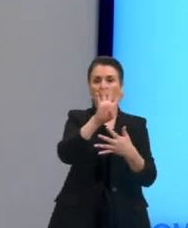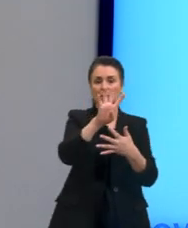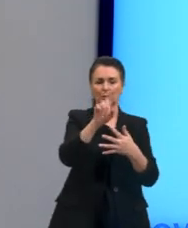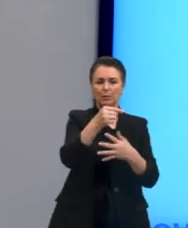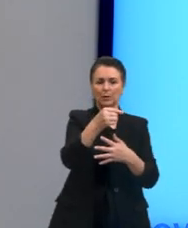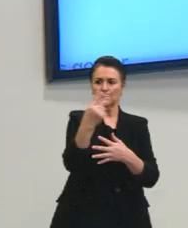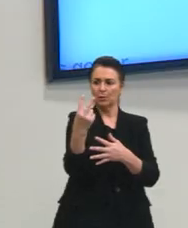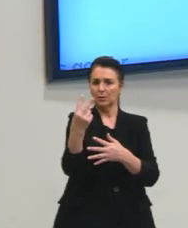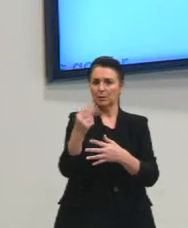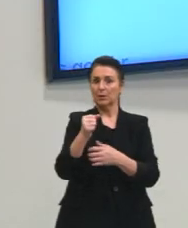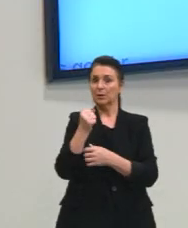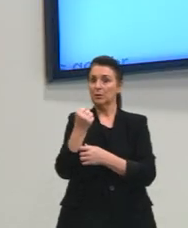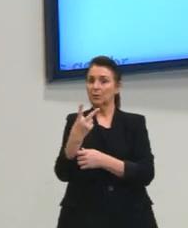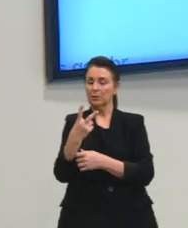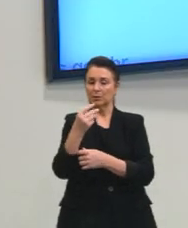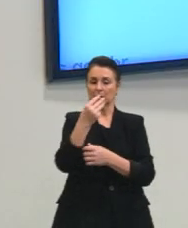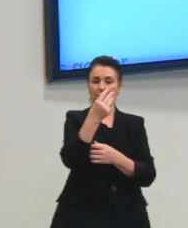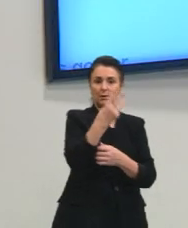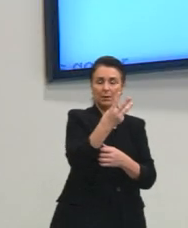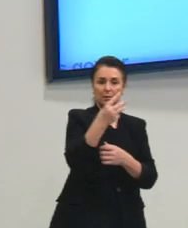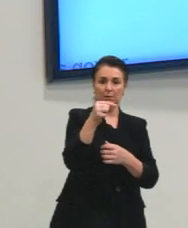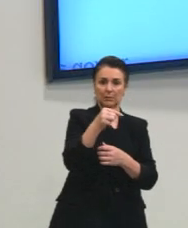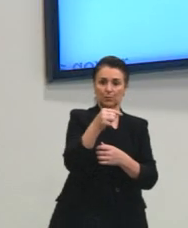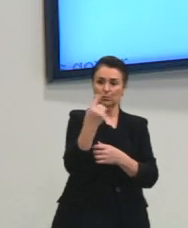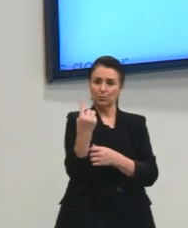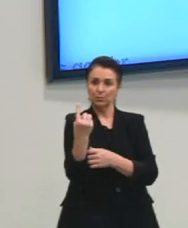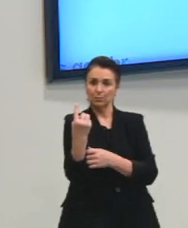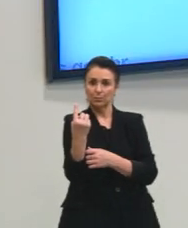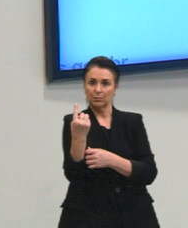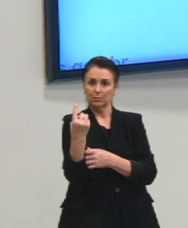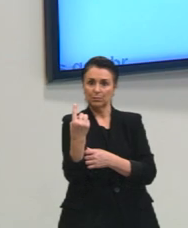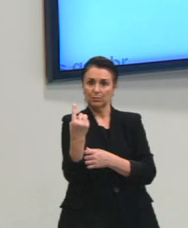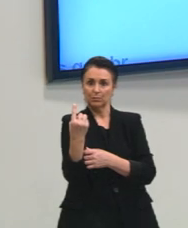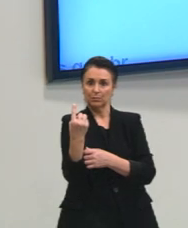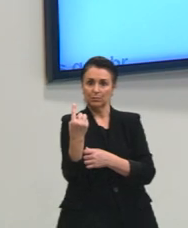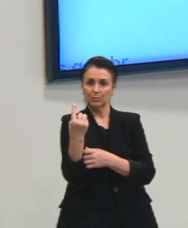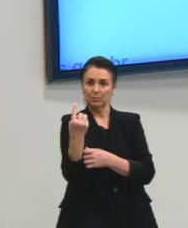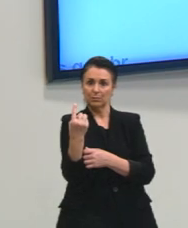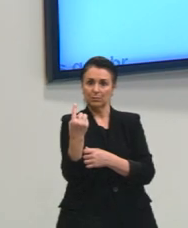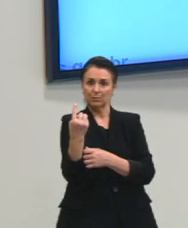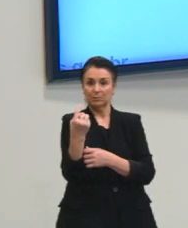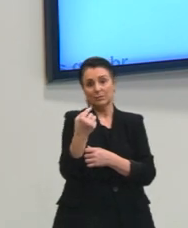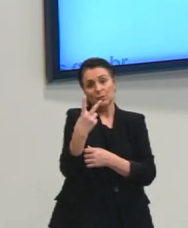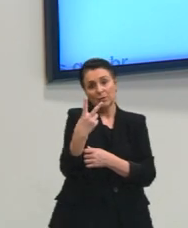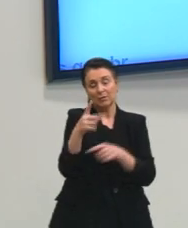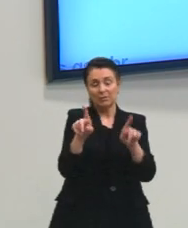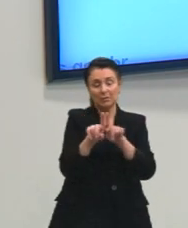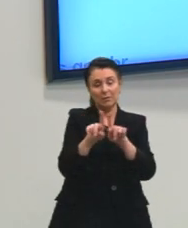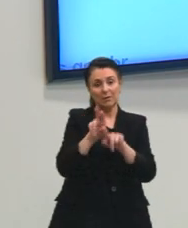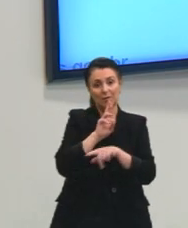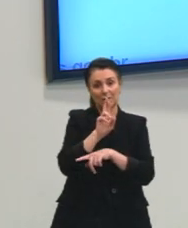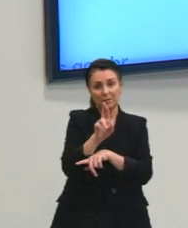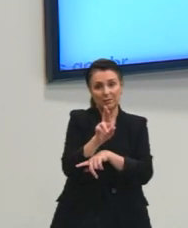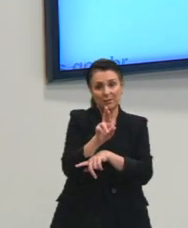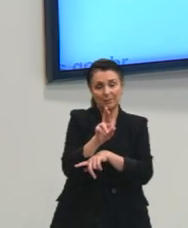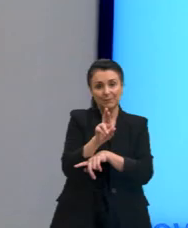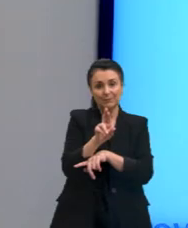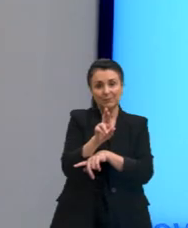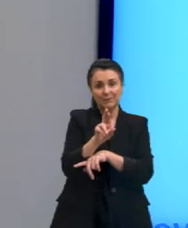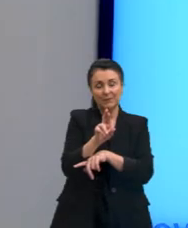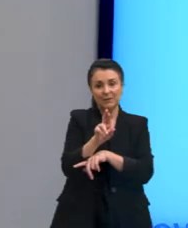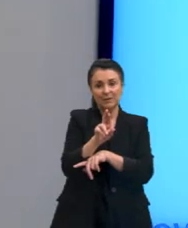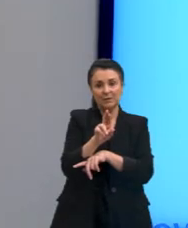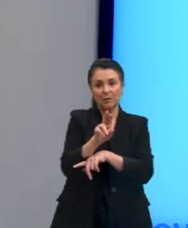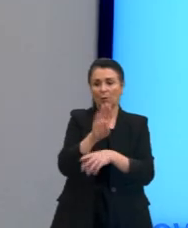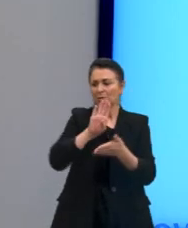- 223 - 1 eu vou ter dois também então aqui ó já